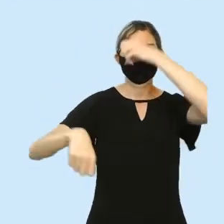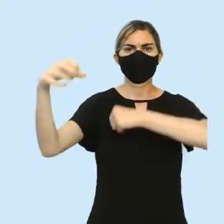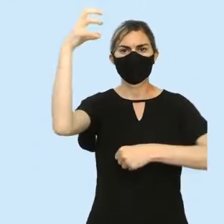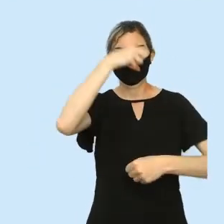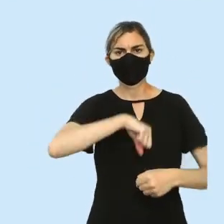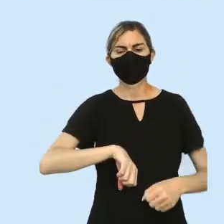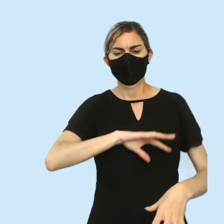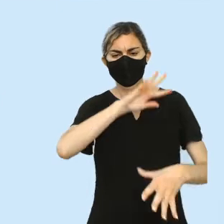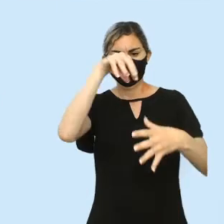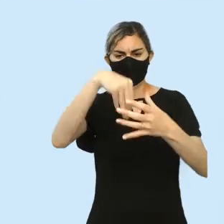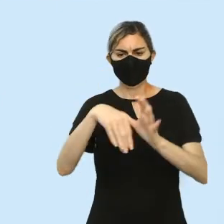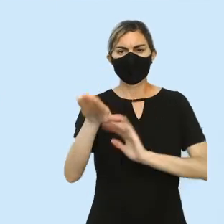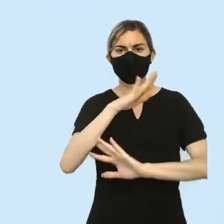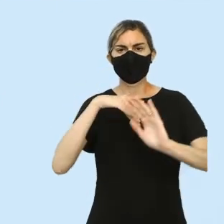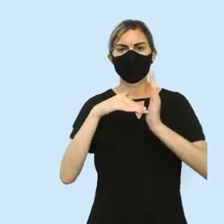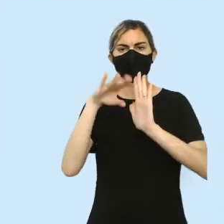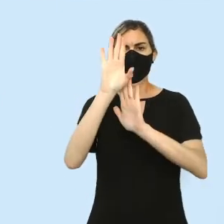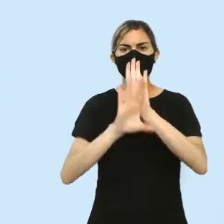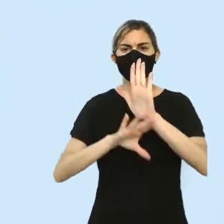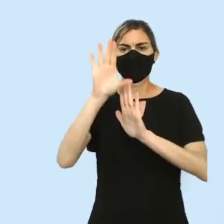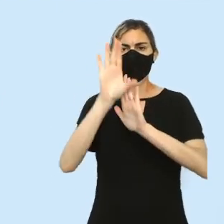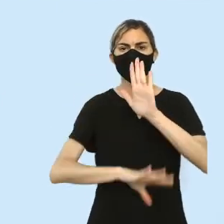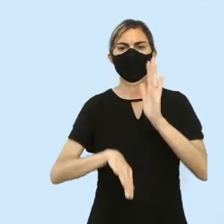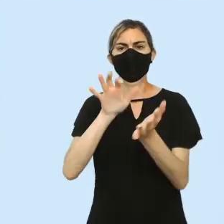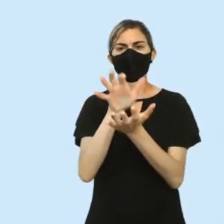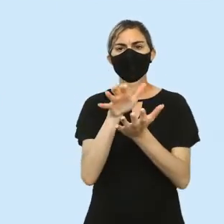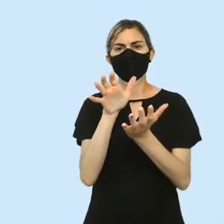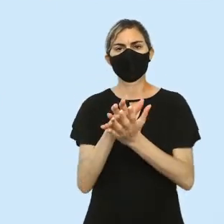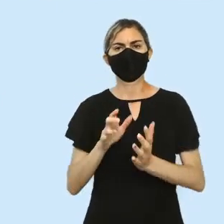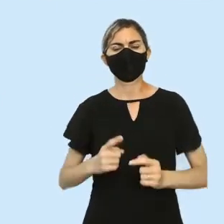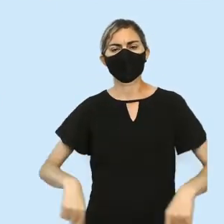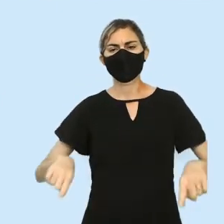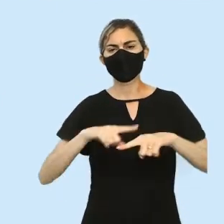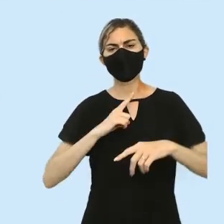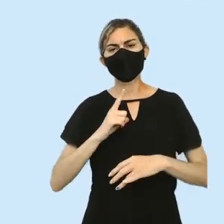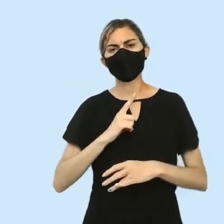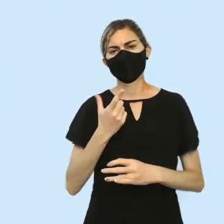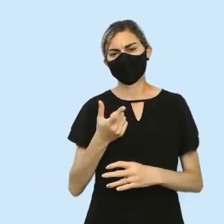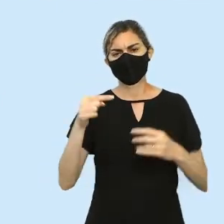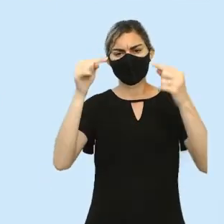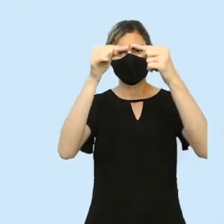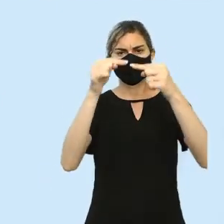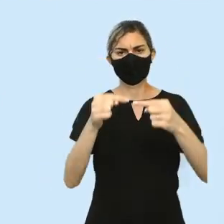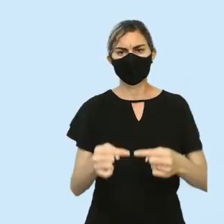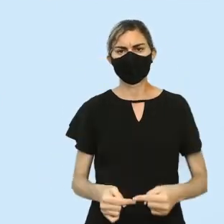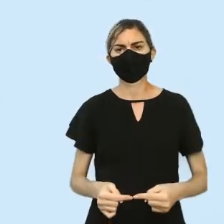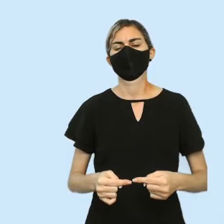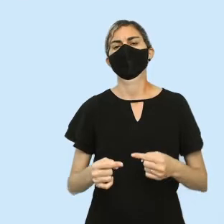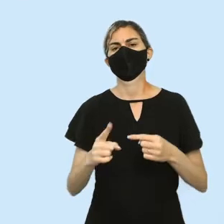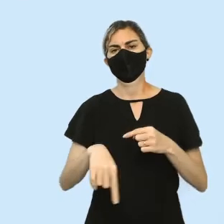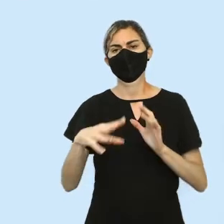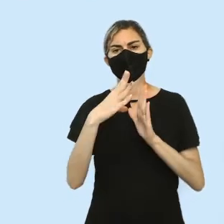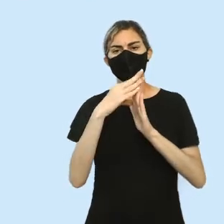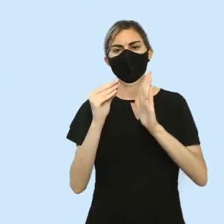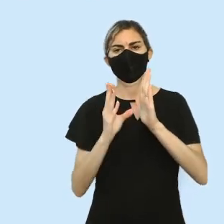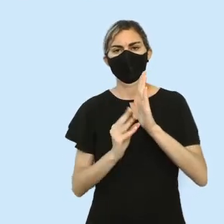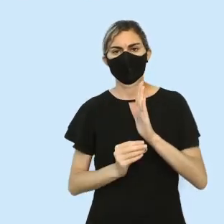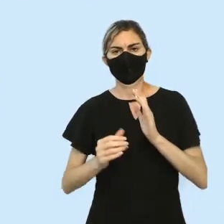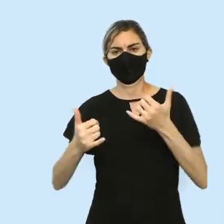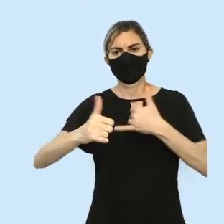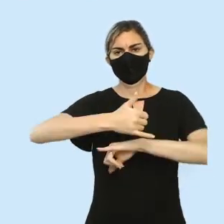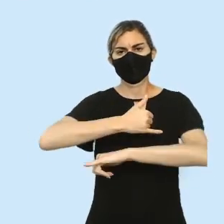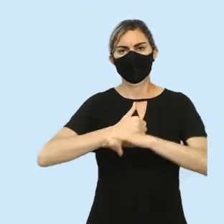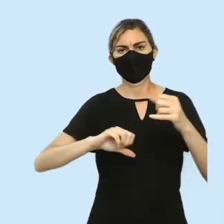aprendizagem, dentro de todo o currículo de Pernambuco, nós temos que aplicar o modelo de